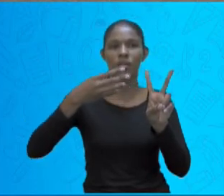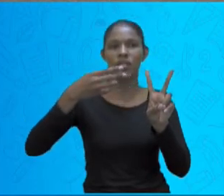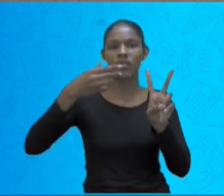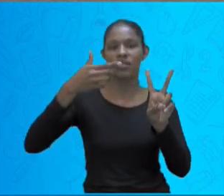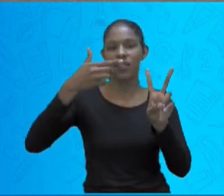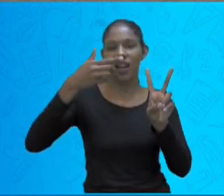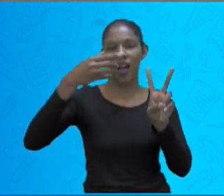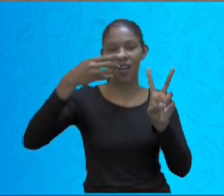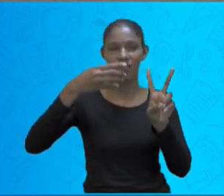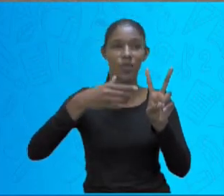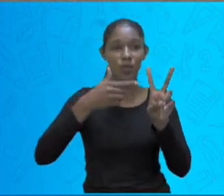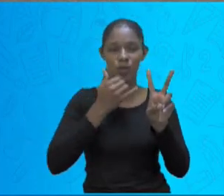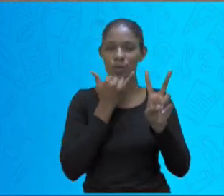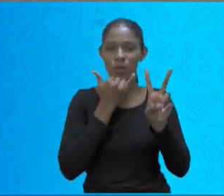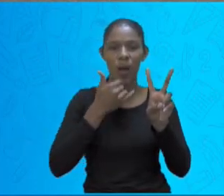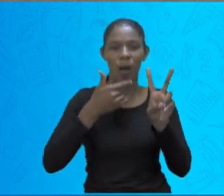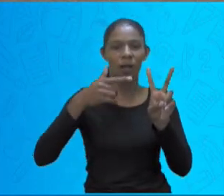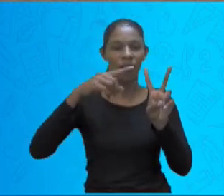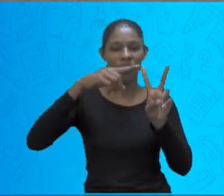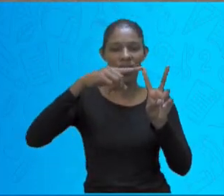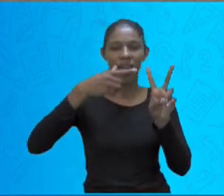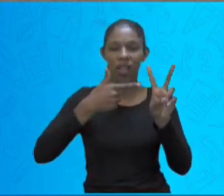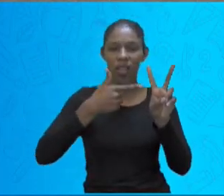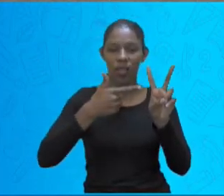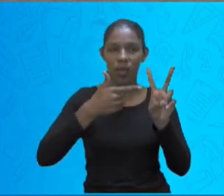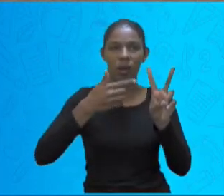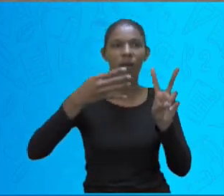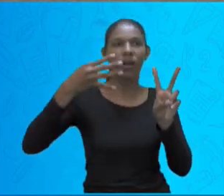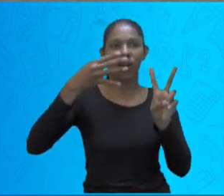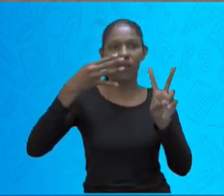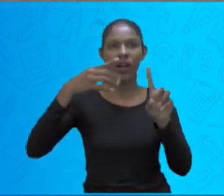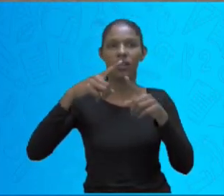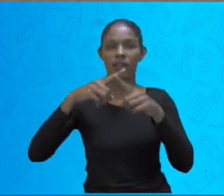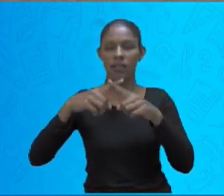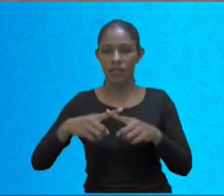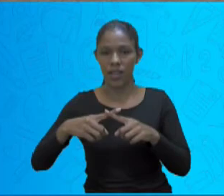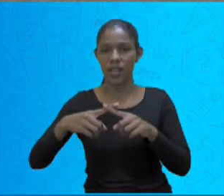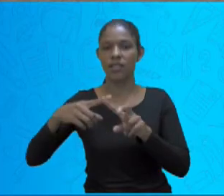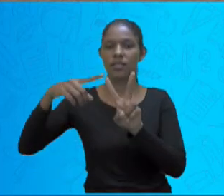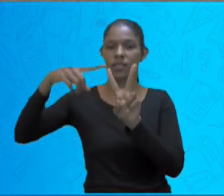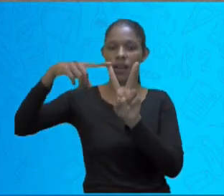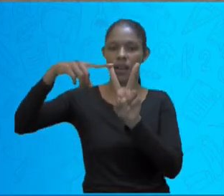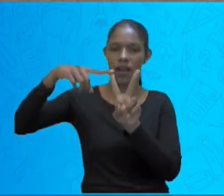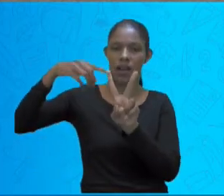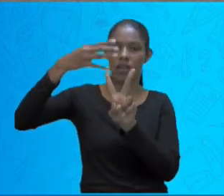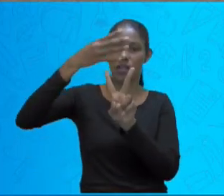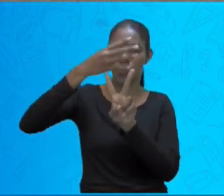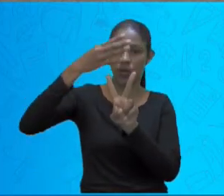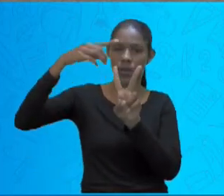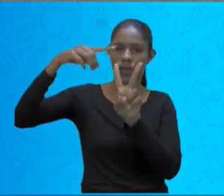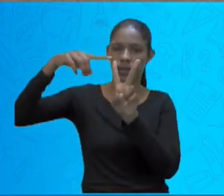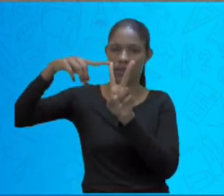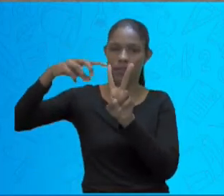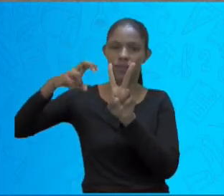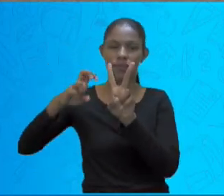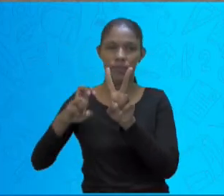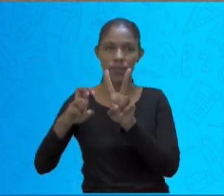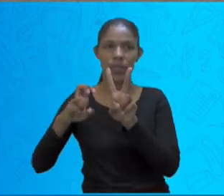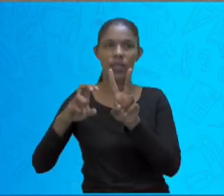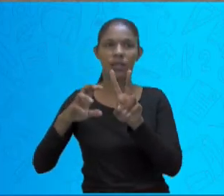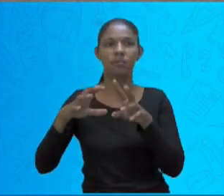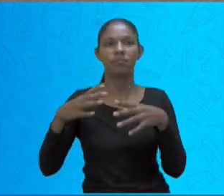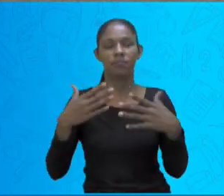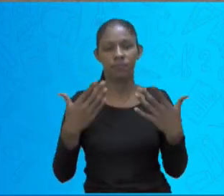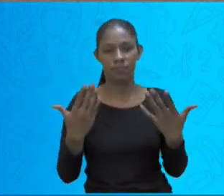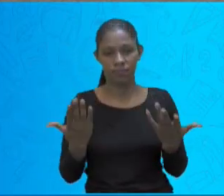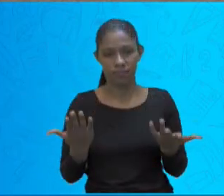iguais. Quando eu retirar o 2, eu não mudei o valor. Então, ficou raiz quarta de 2 elevado à quarta